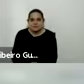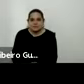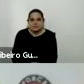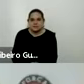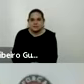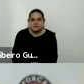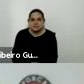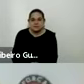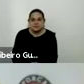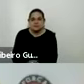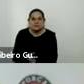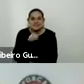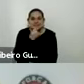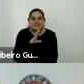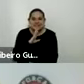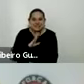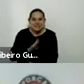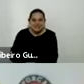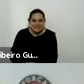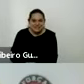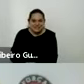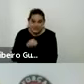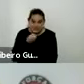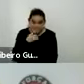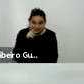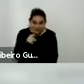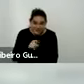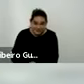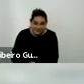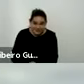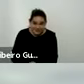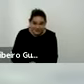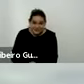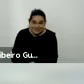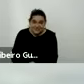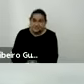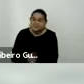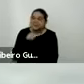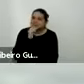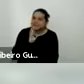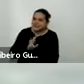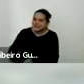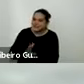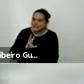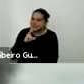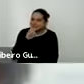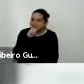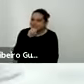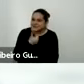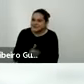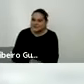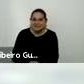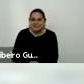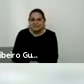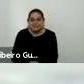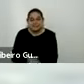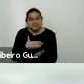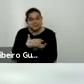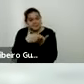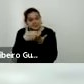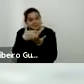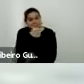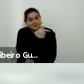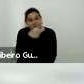Boa tarde. Como está você, Cid Cordeiro? Bem. Iniciando a semana